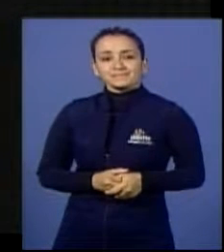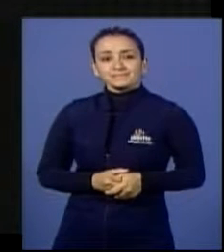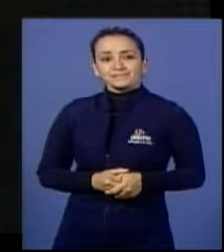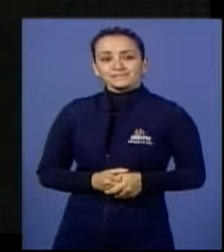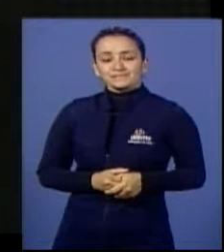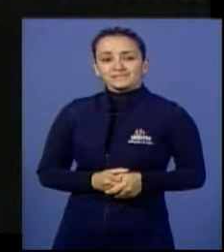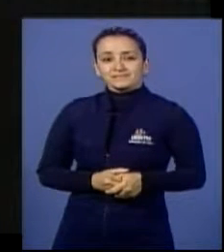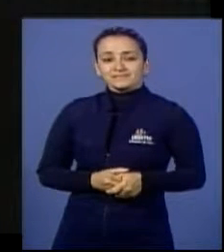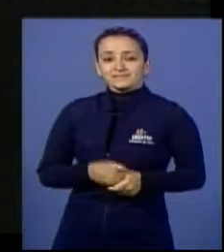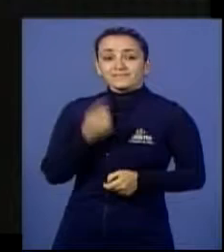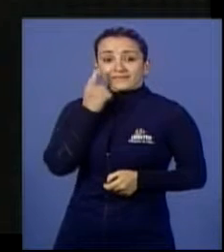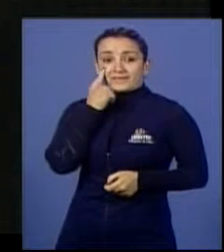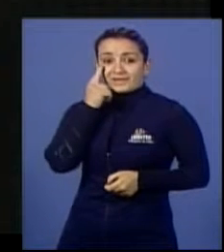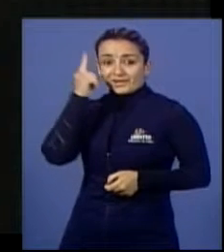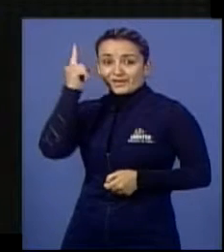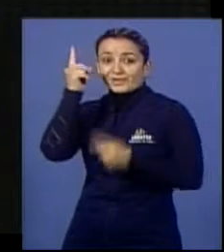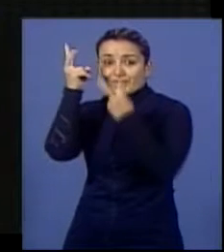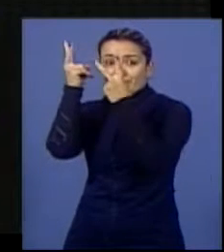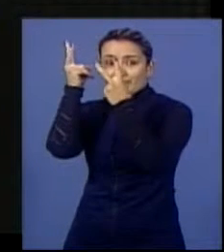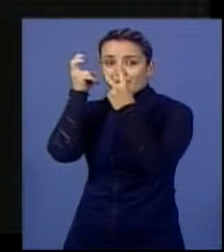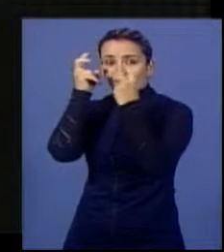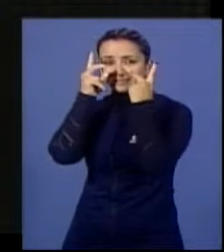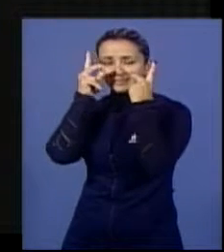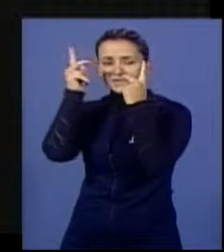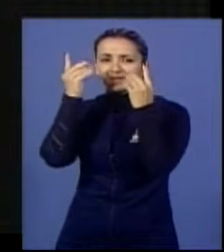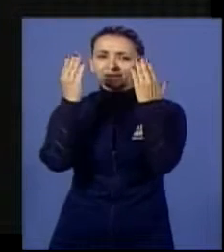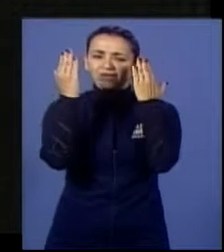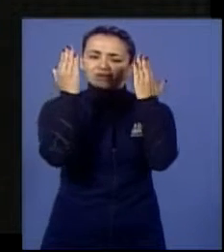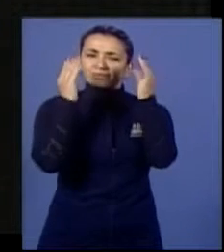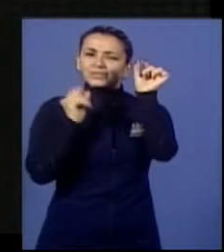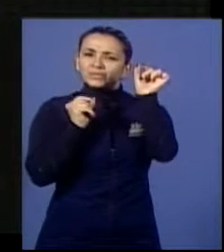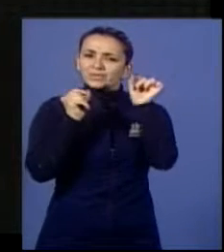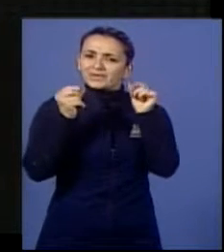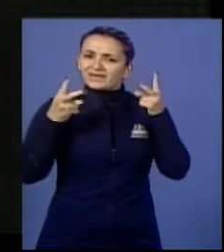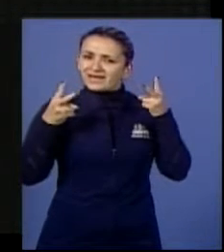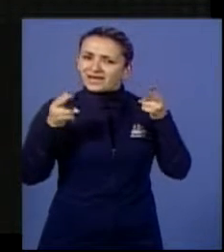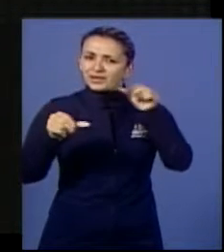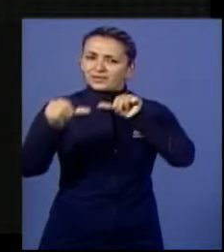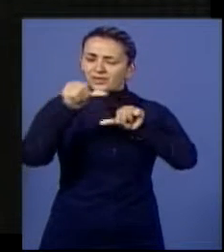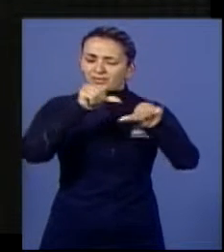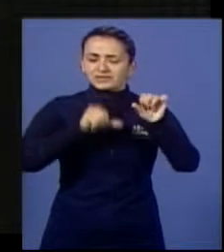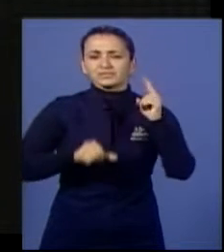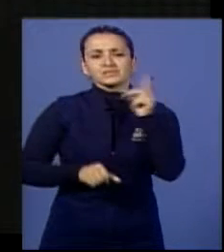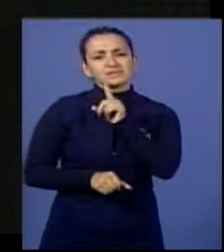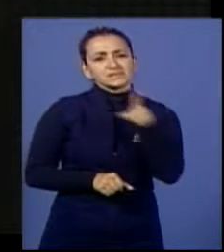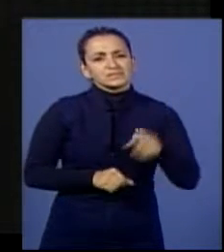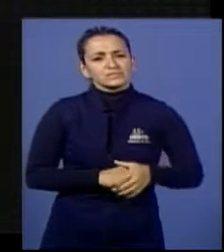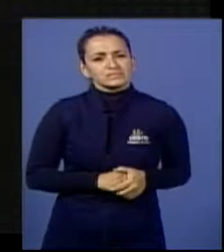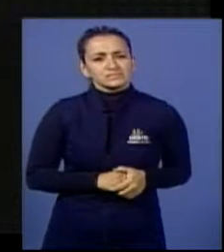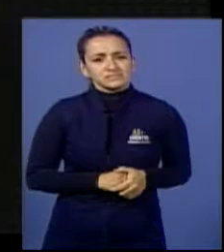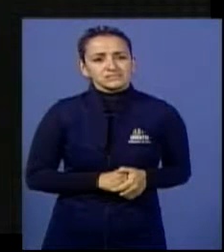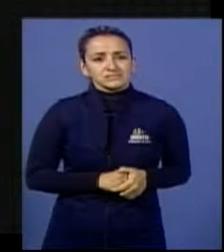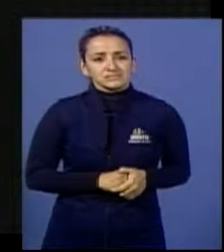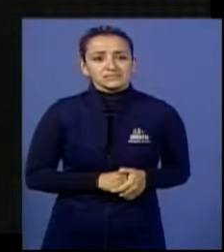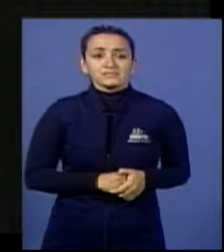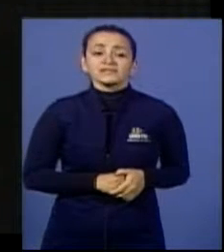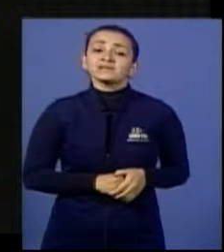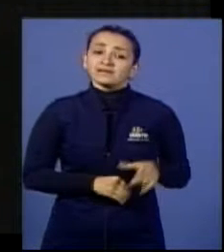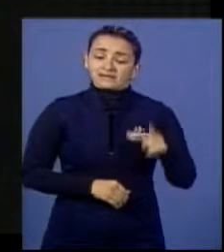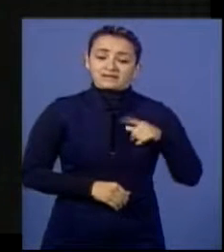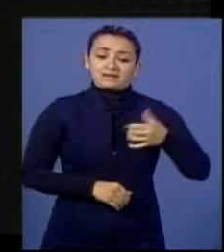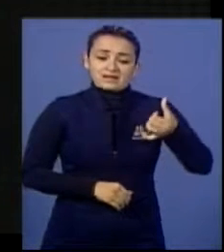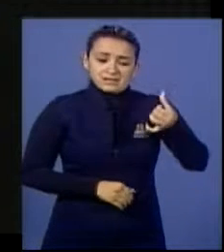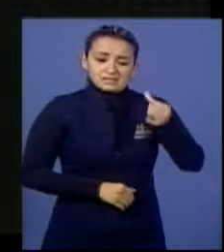CH3CH2OH. Dá uma zoiada neles. O que você acha, Coruja? São a mesma substância ou são substâncias diferentes? Eu acho que eles têm 6